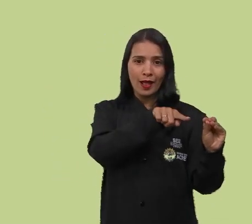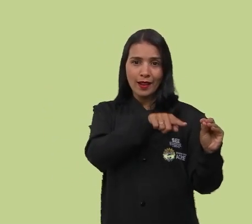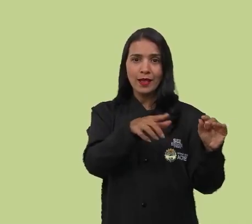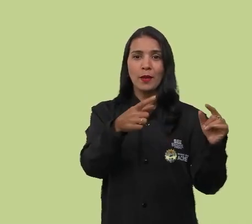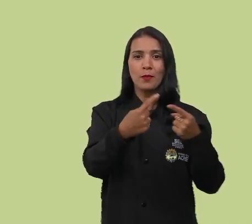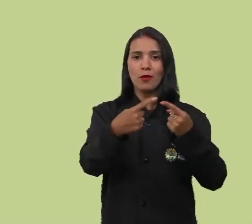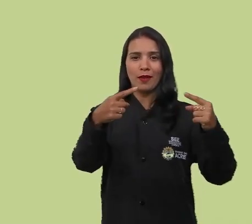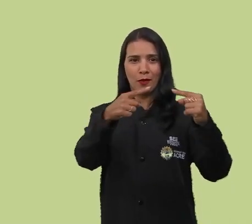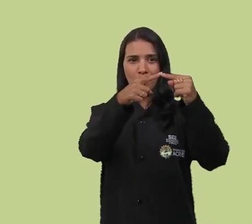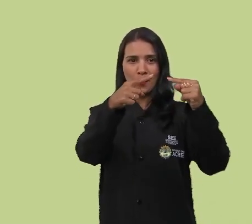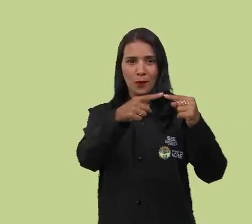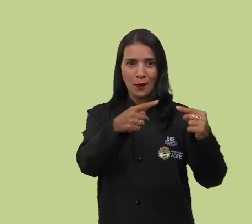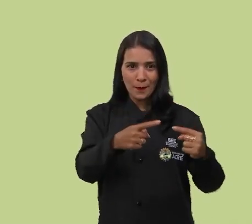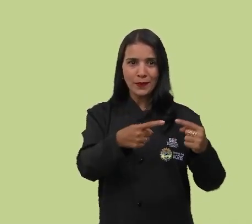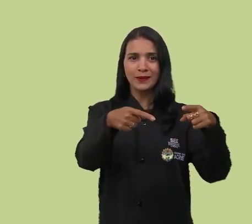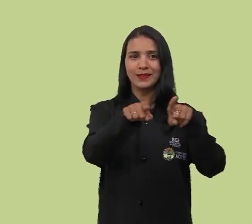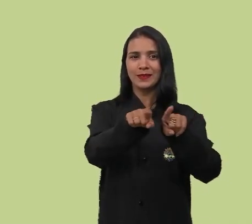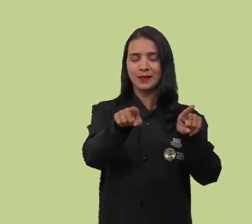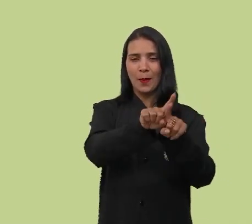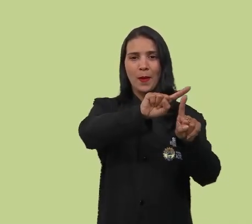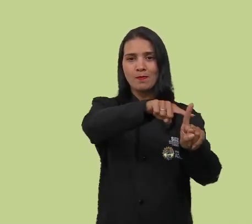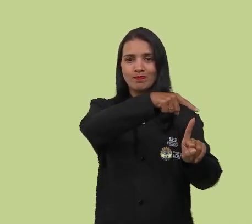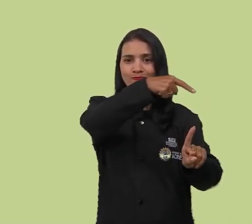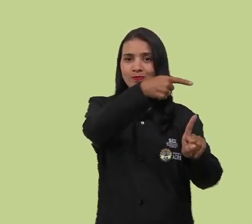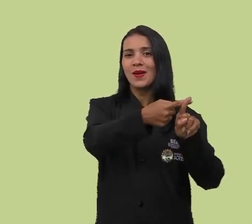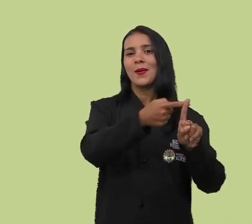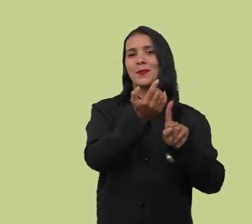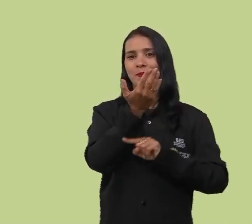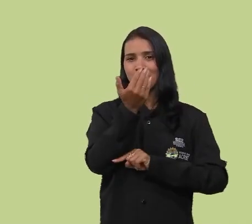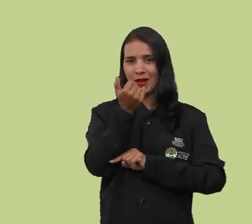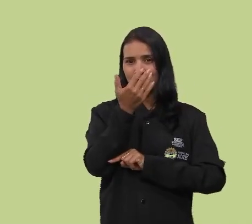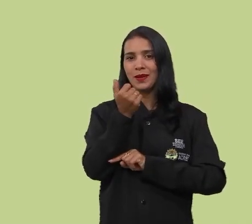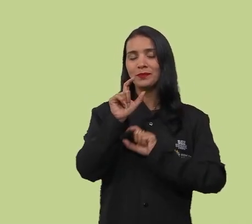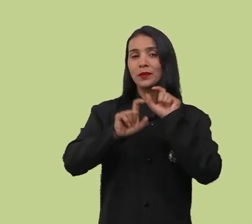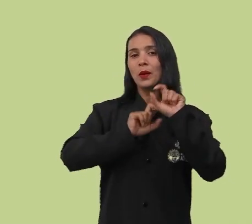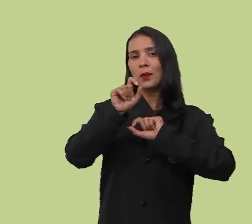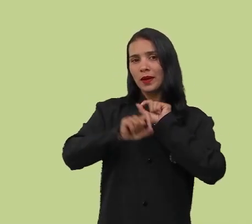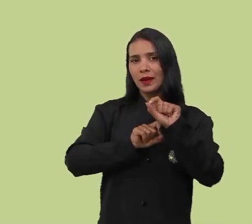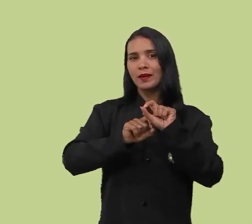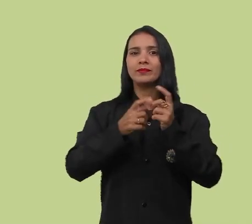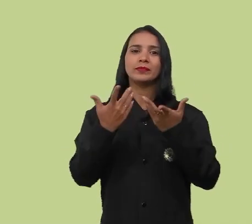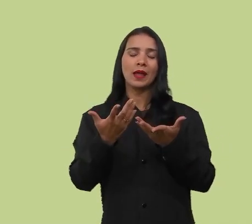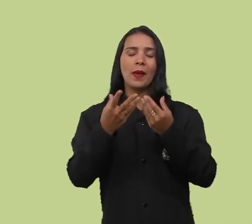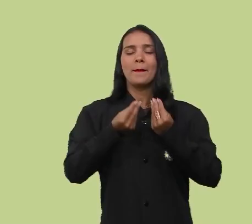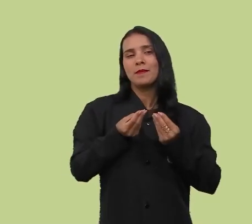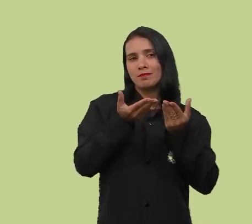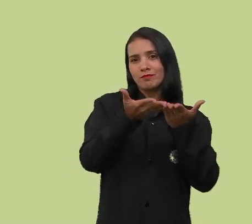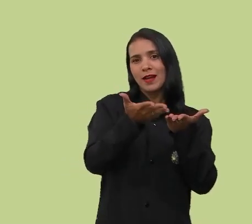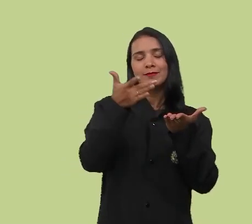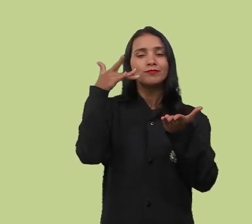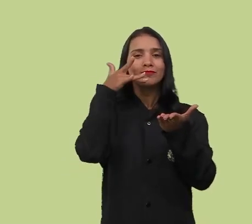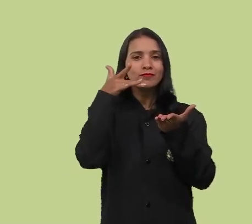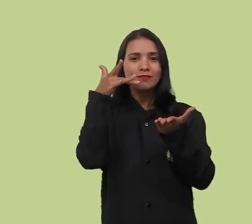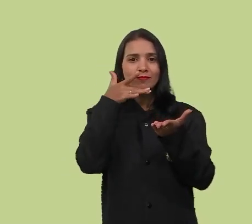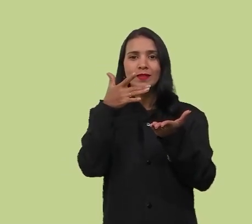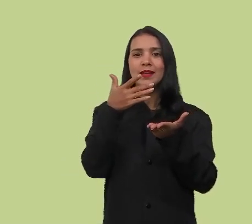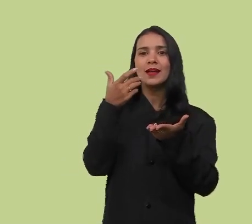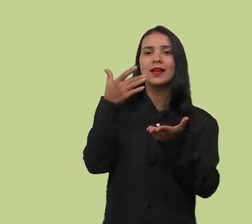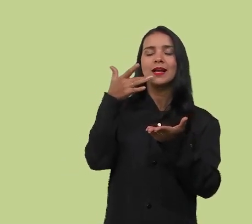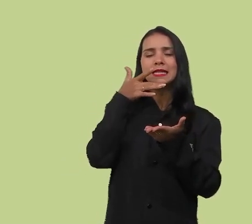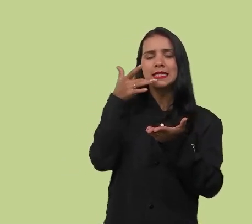com aditivos, né, os aditivos alimentares, que vão o quê? Vão realçar o sabor, vão ser adicionados